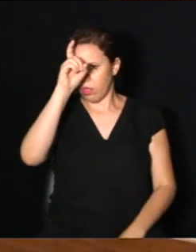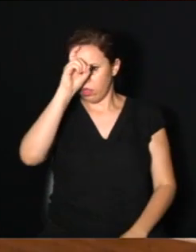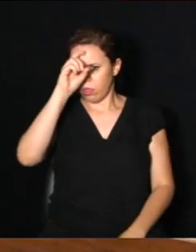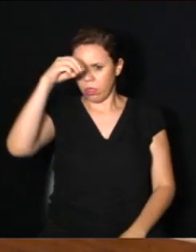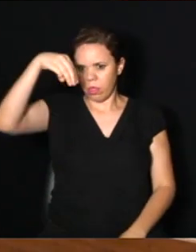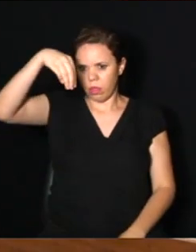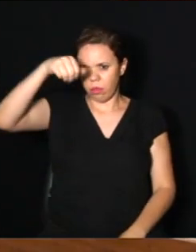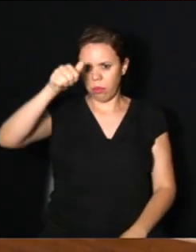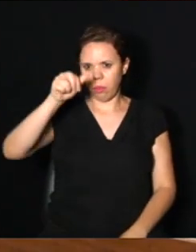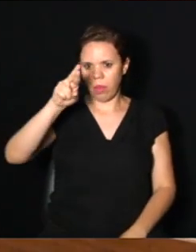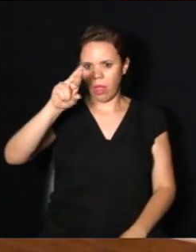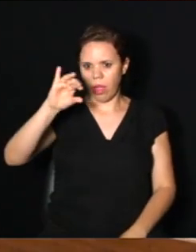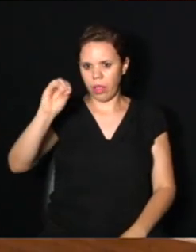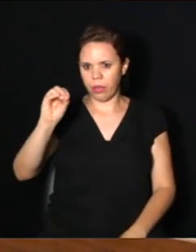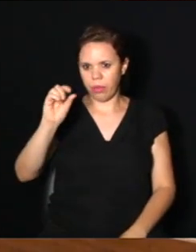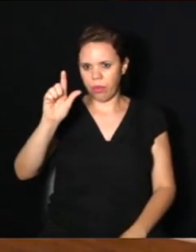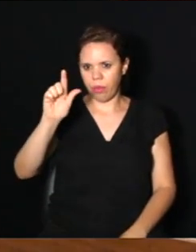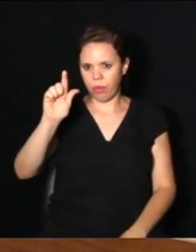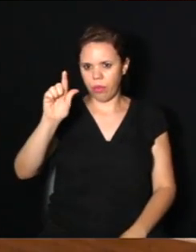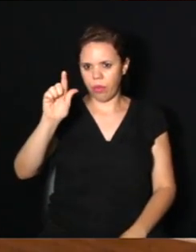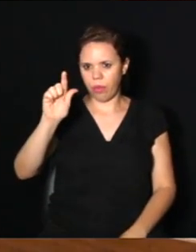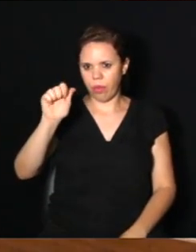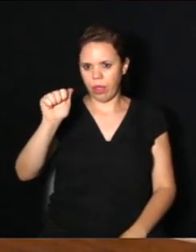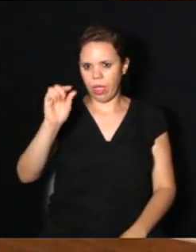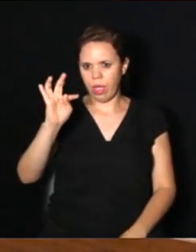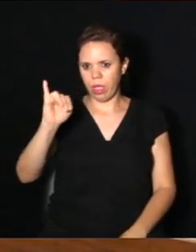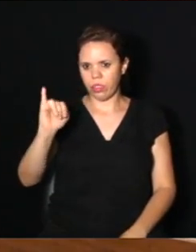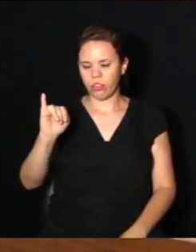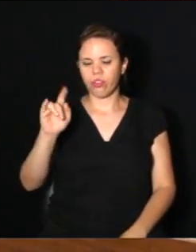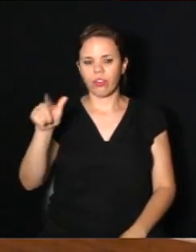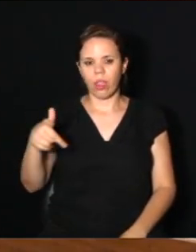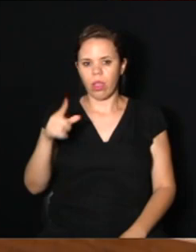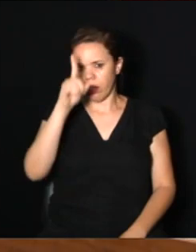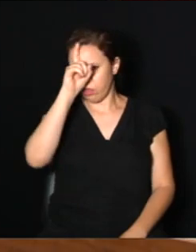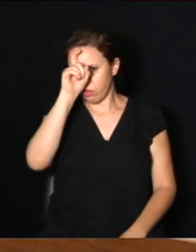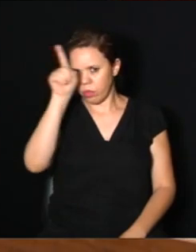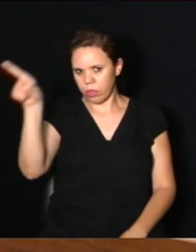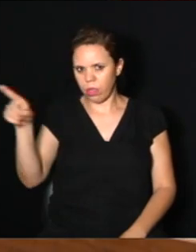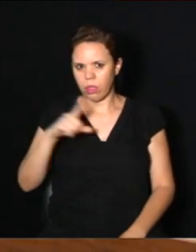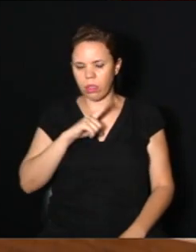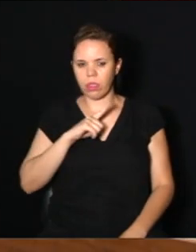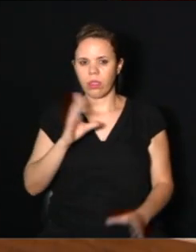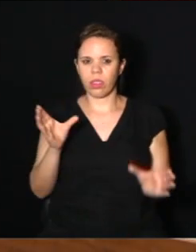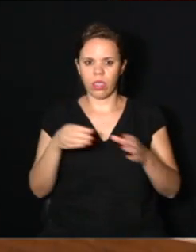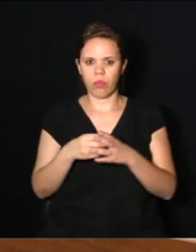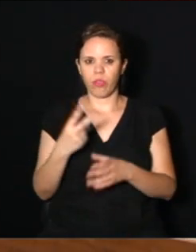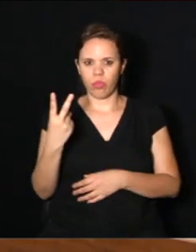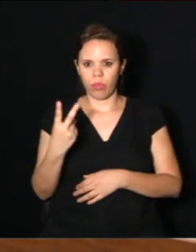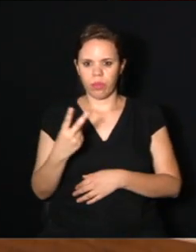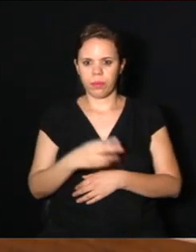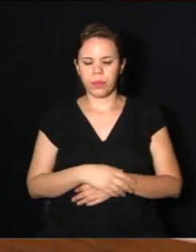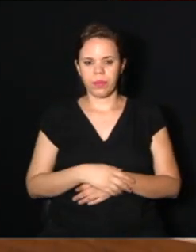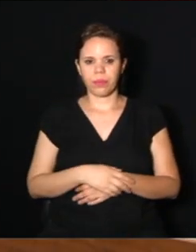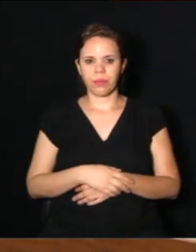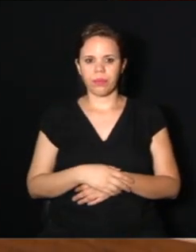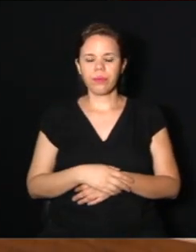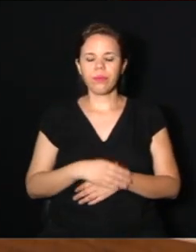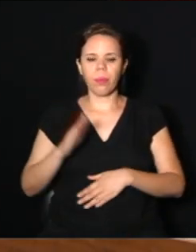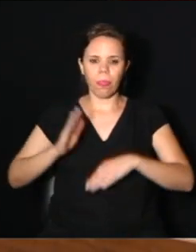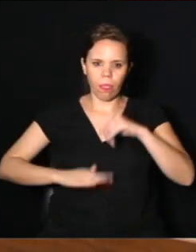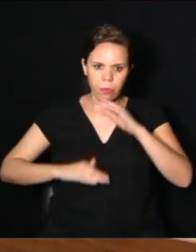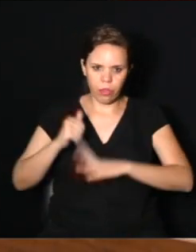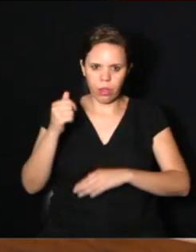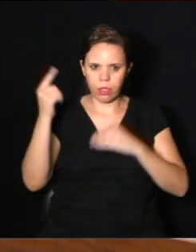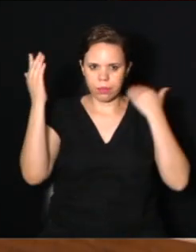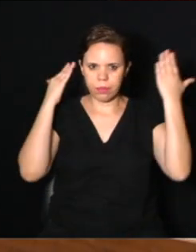É importante saber, o Mário Gatti é um hospital que tem, se não me engano, uma equipe com 2 profissionais de